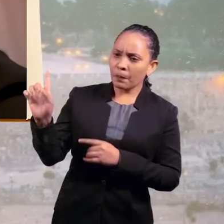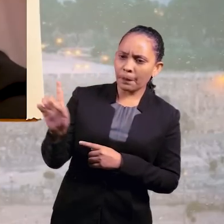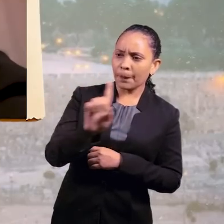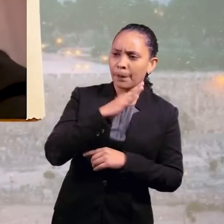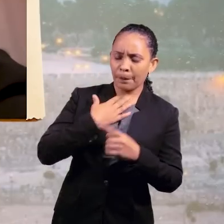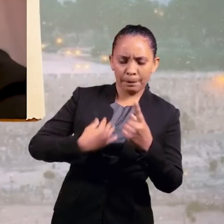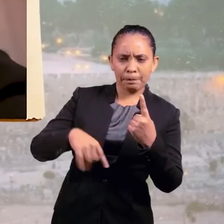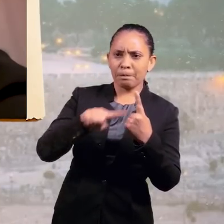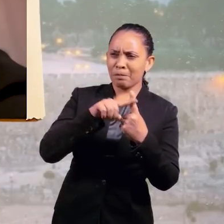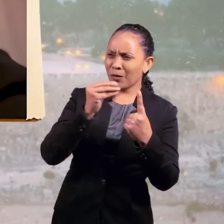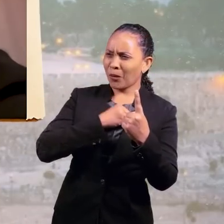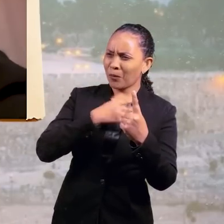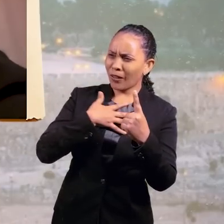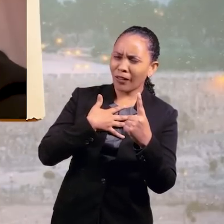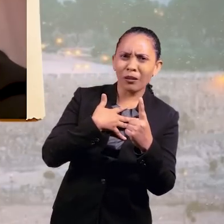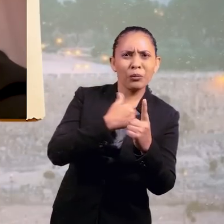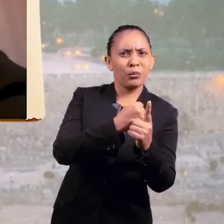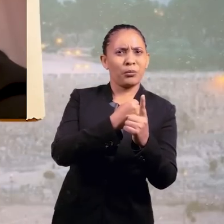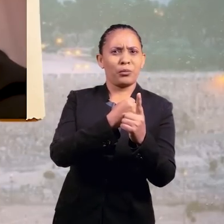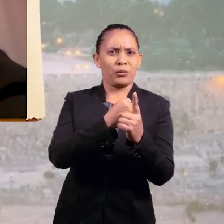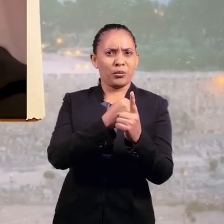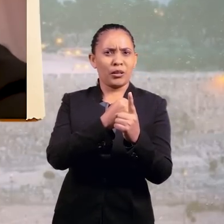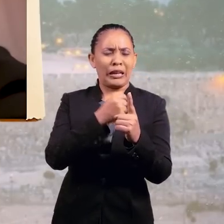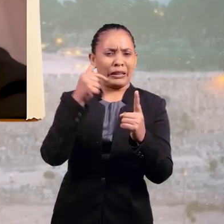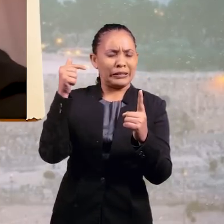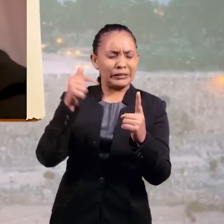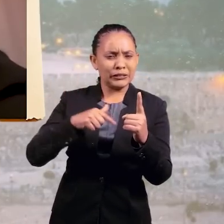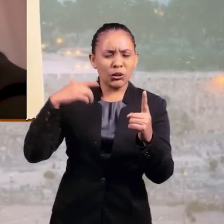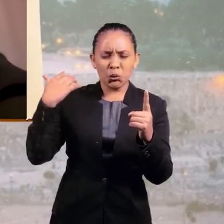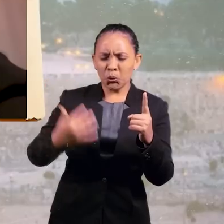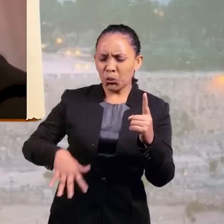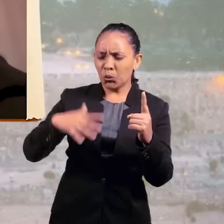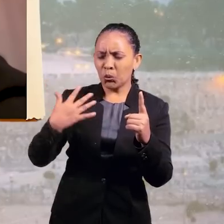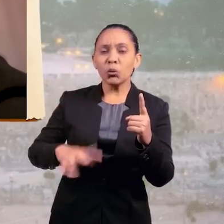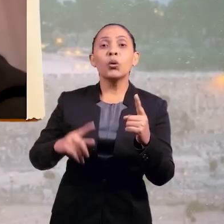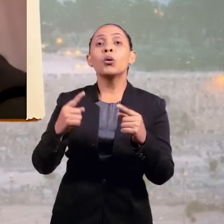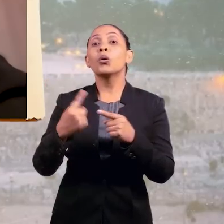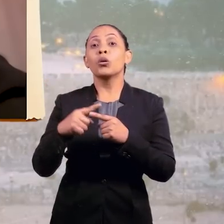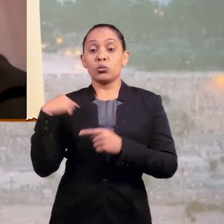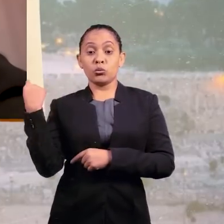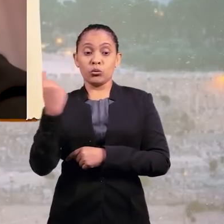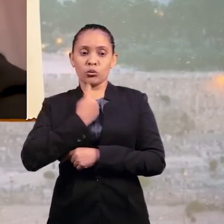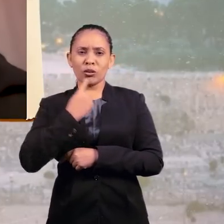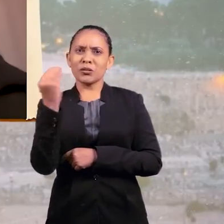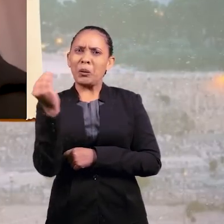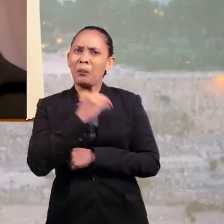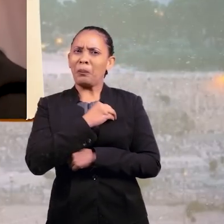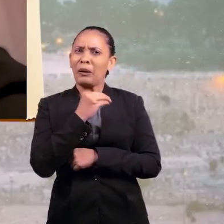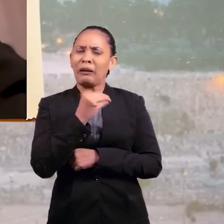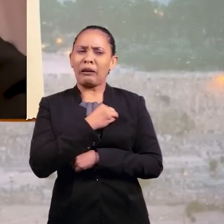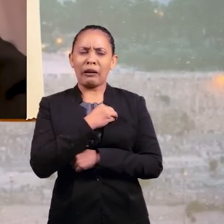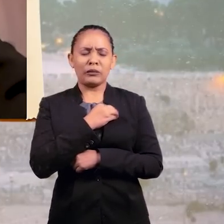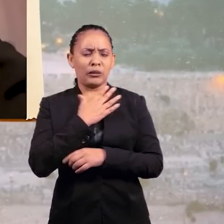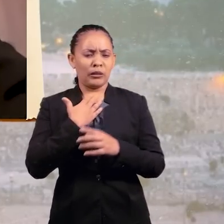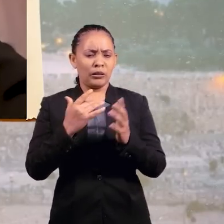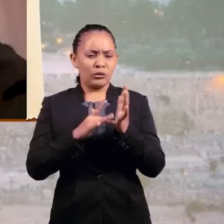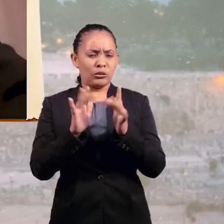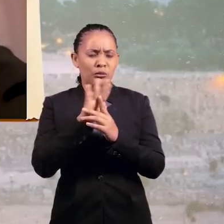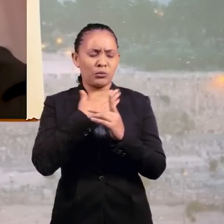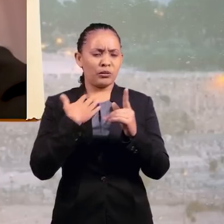pecados. O que mais feriu o Senhor foram os nossos pecados lançados sobre ele. E oprimido, porque na